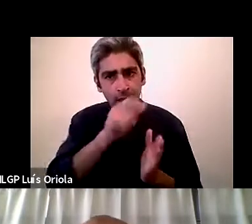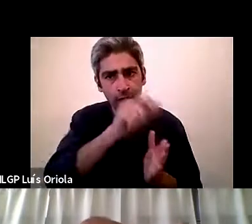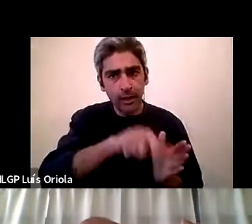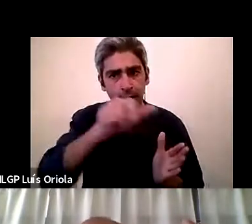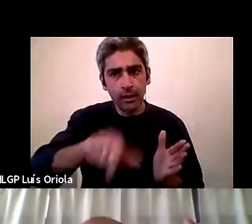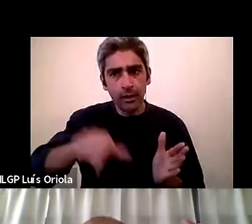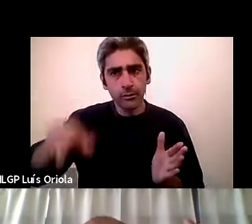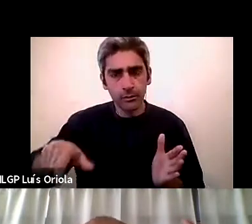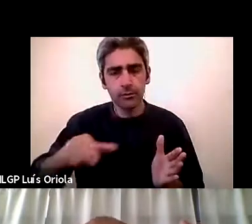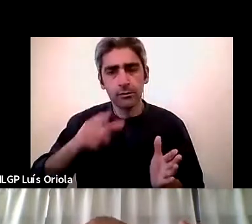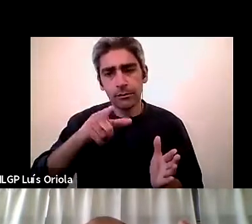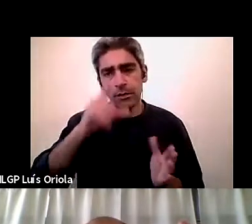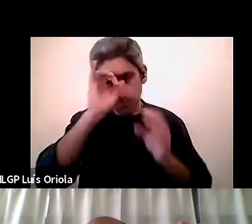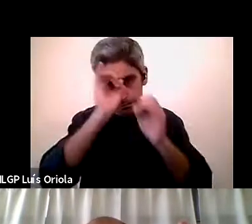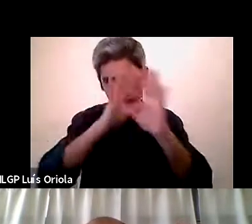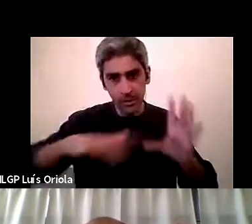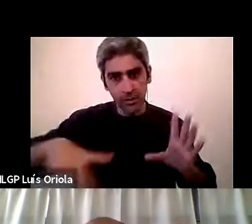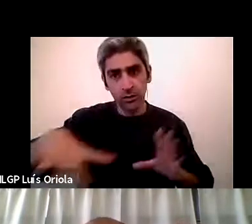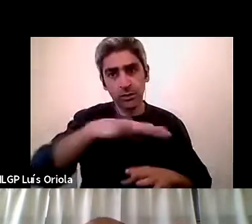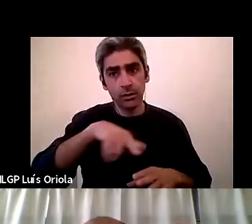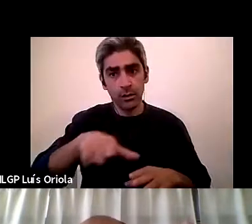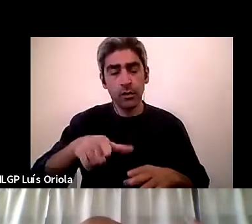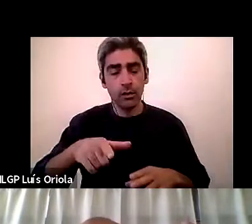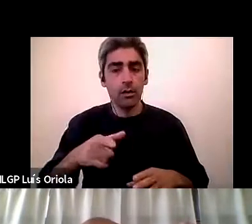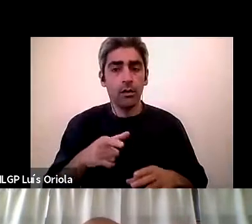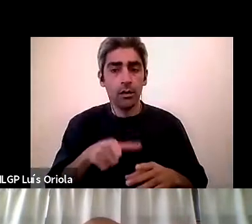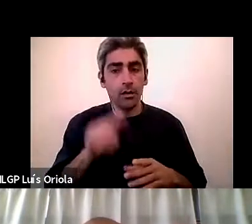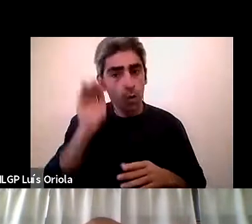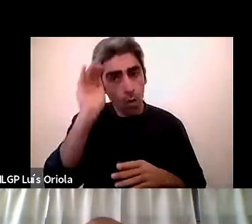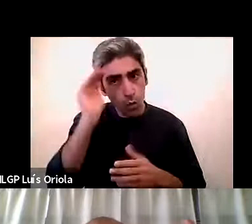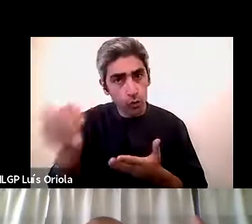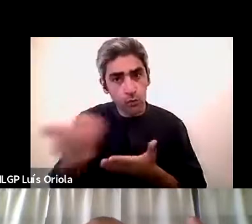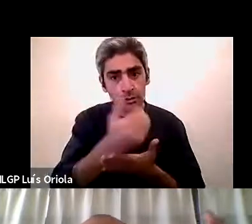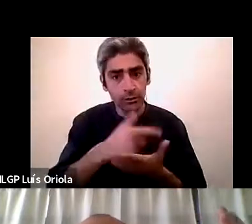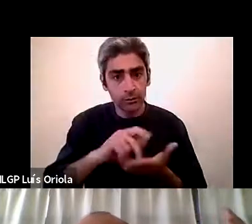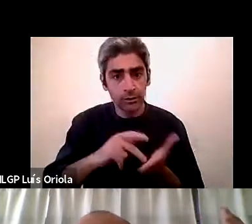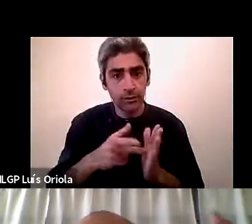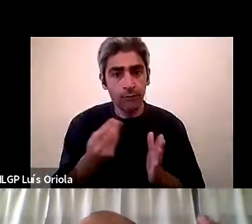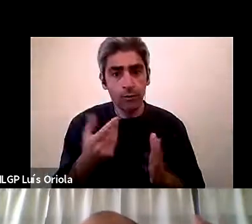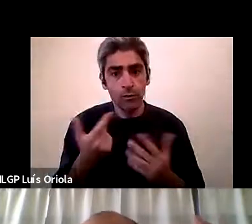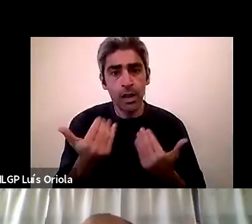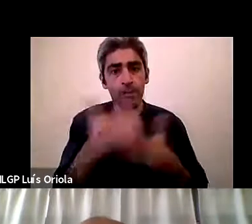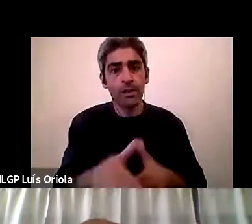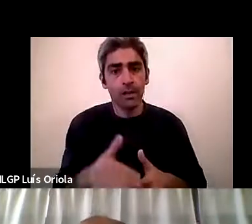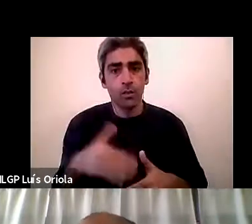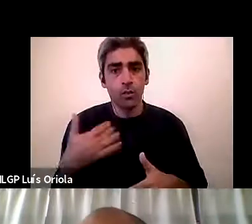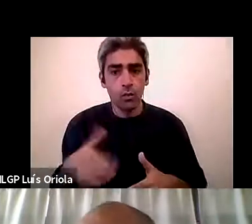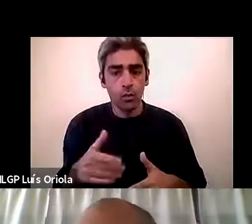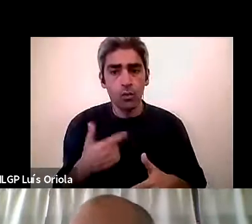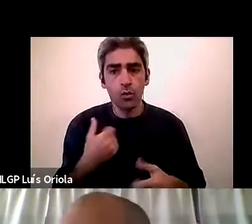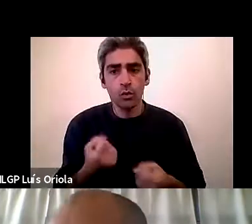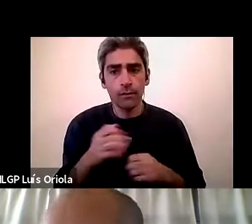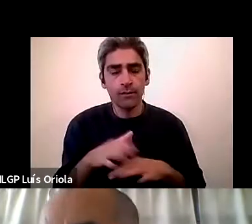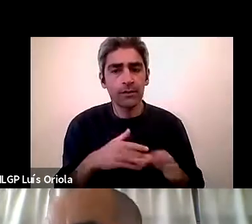e como devem calcular, essa auscultação foi muito condicionada, não fomos capazes de fazer